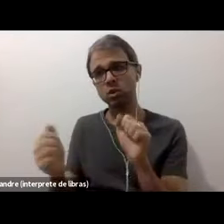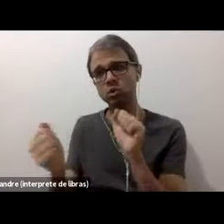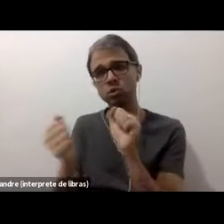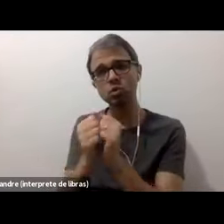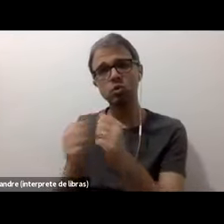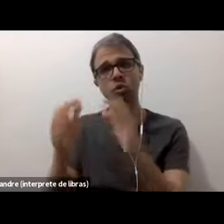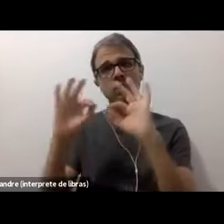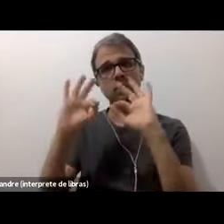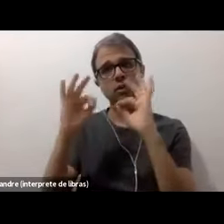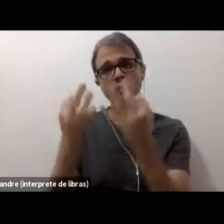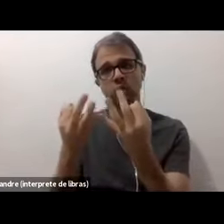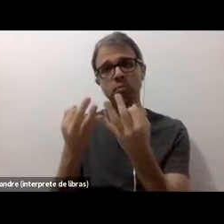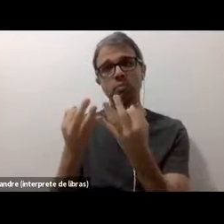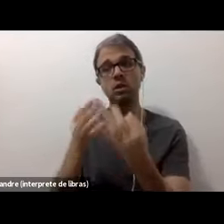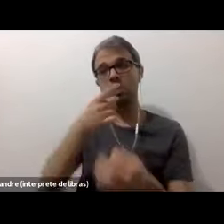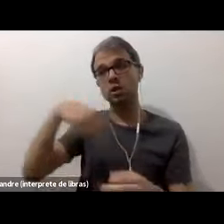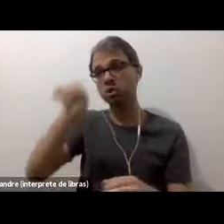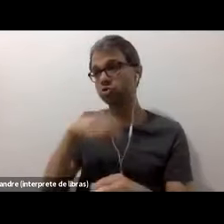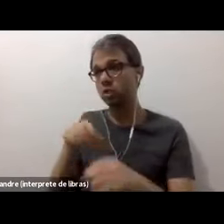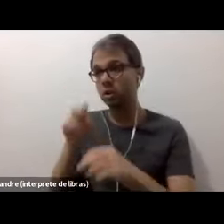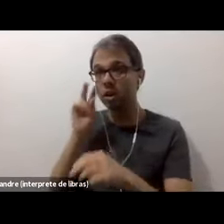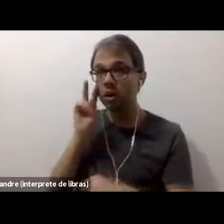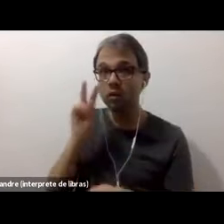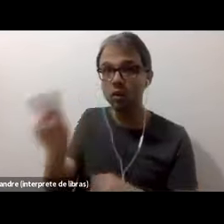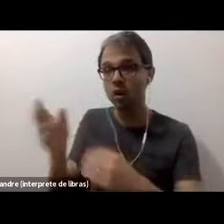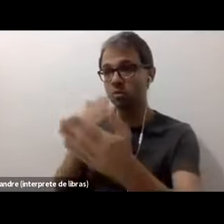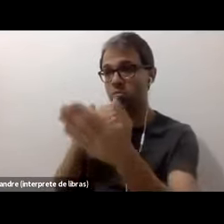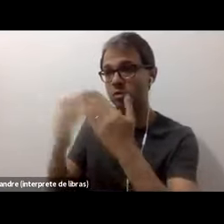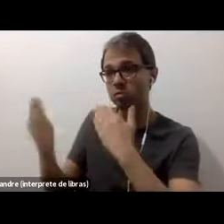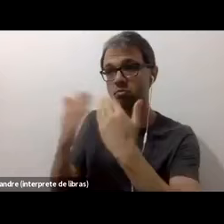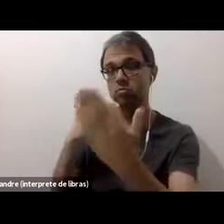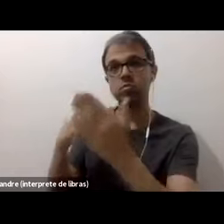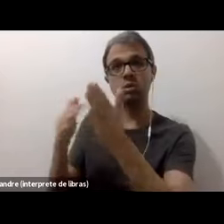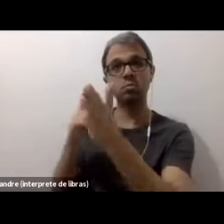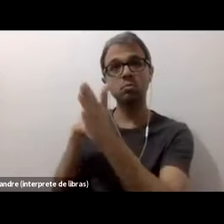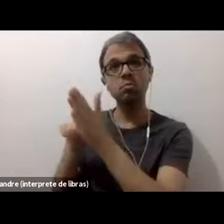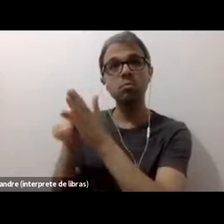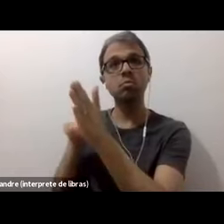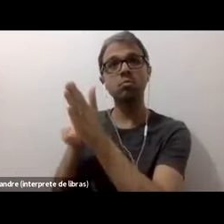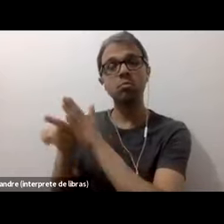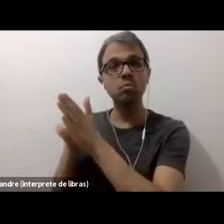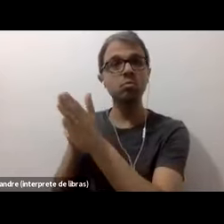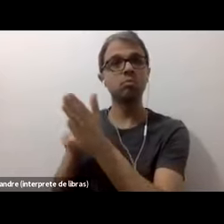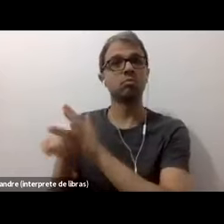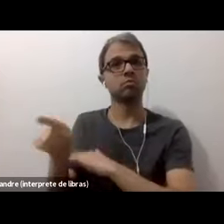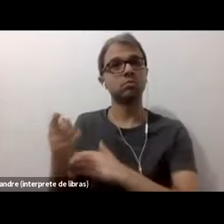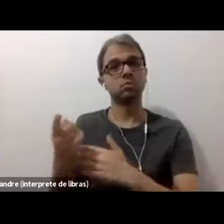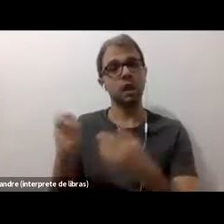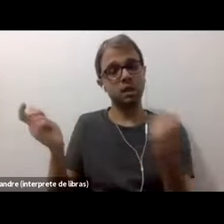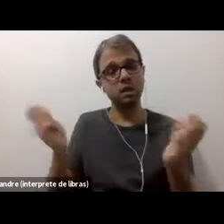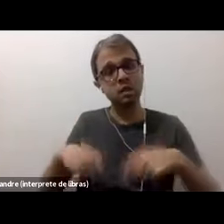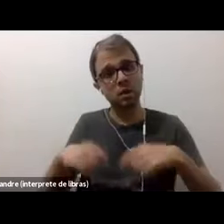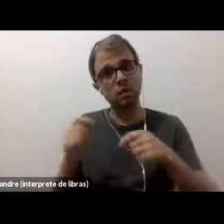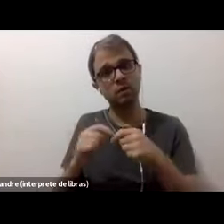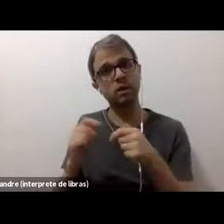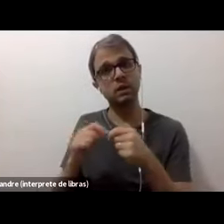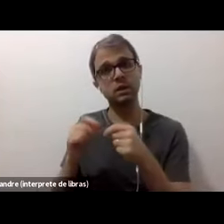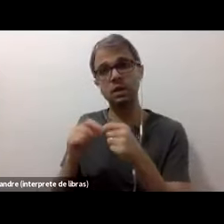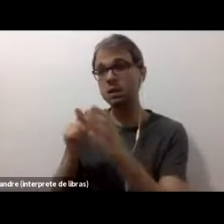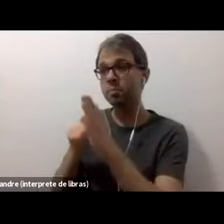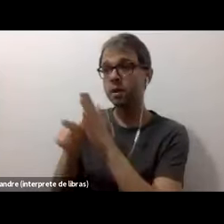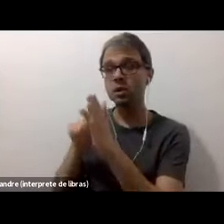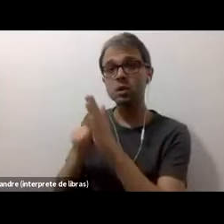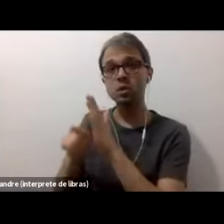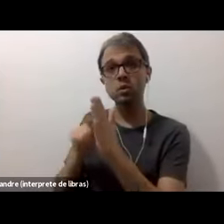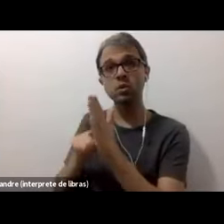ouvidos. Então, por meio de questionários ou entrevistas individualizadas com essas famílias, como estão os seus filhos em casa,